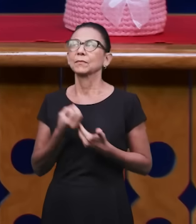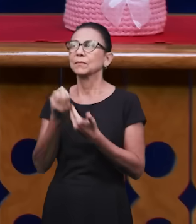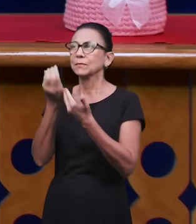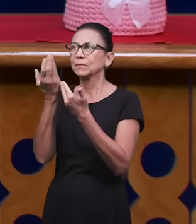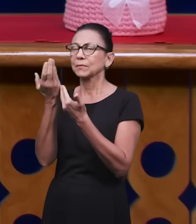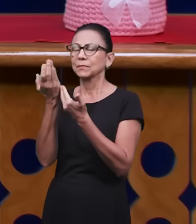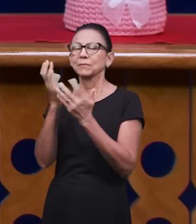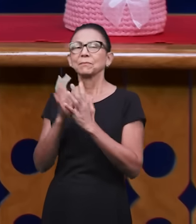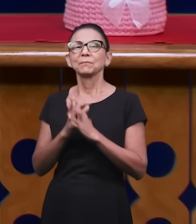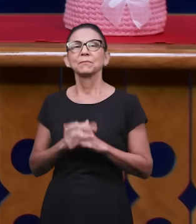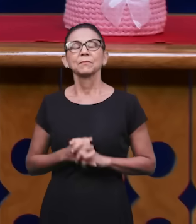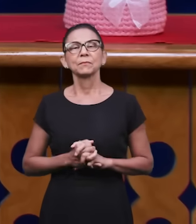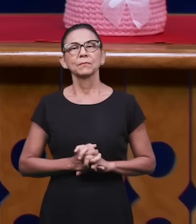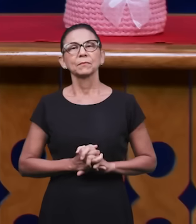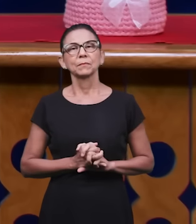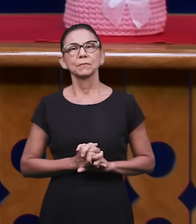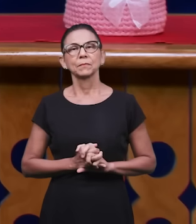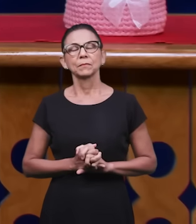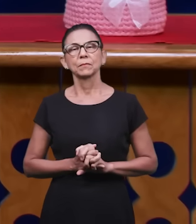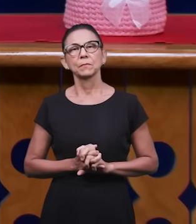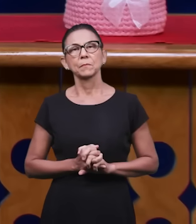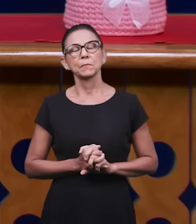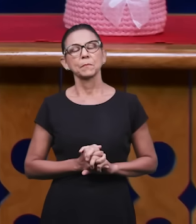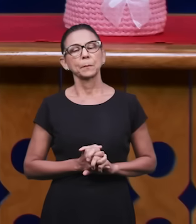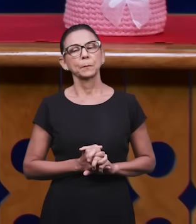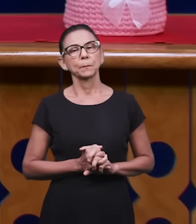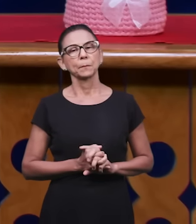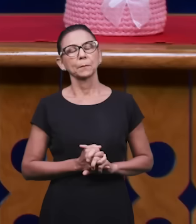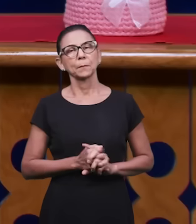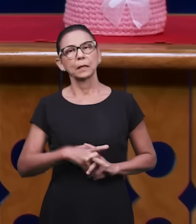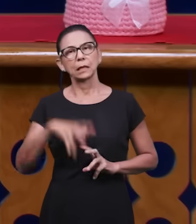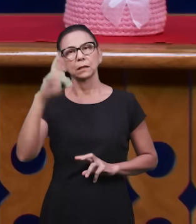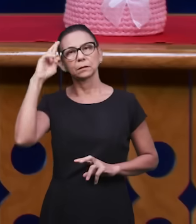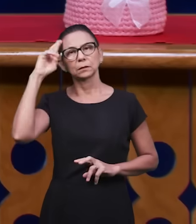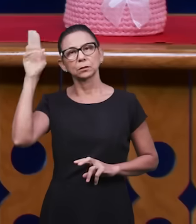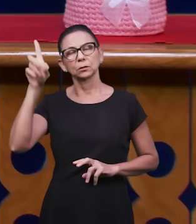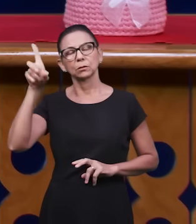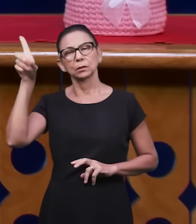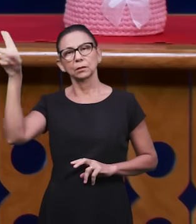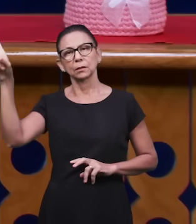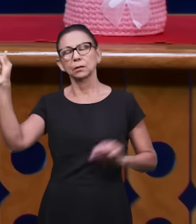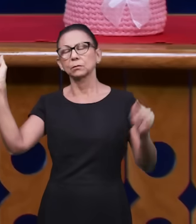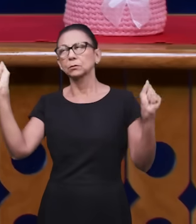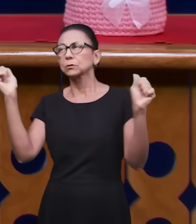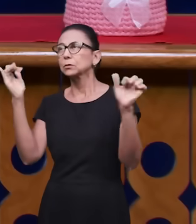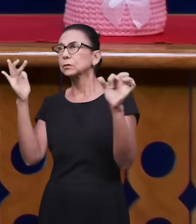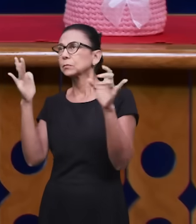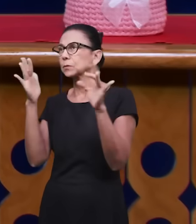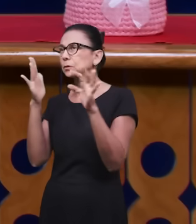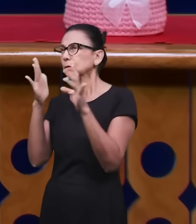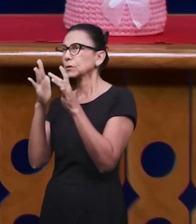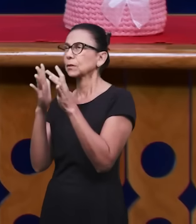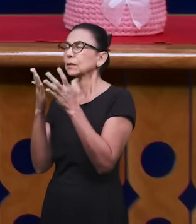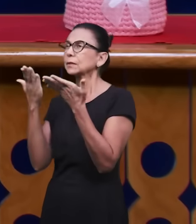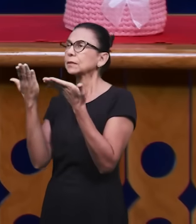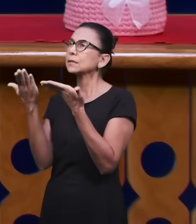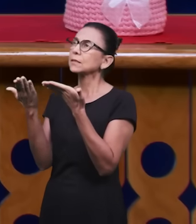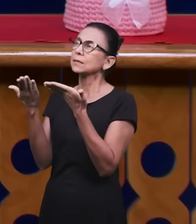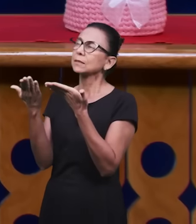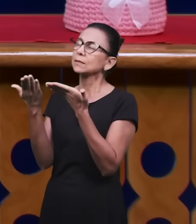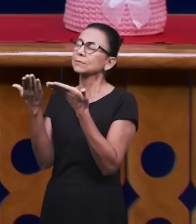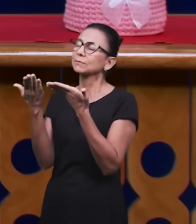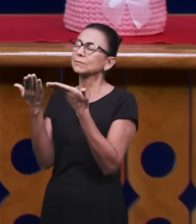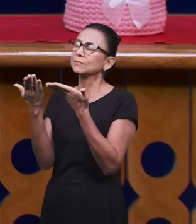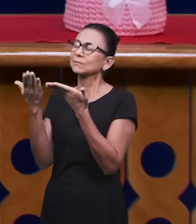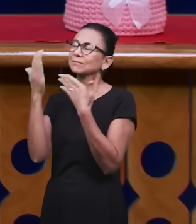vida diante do Senhor. Vamos encerrar o culto. Senhor nosso Deus, nós te glorificamos